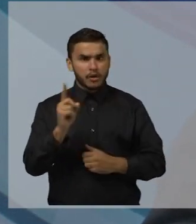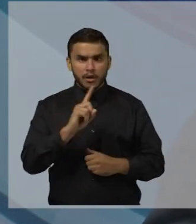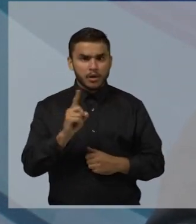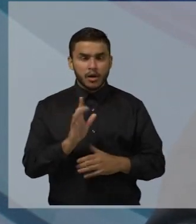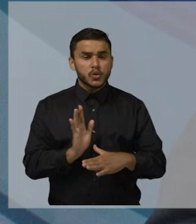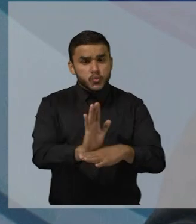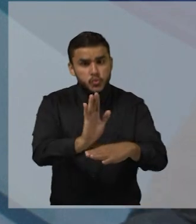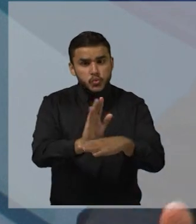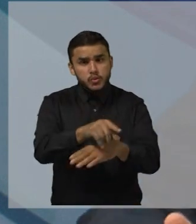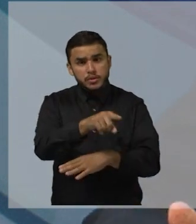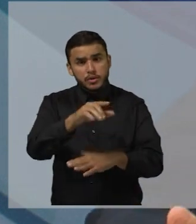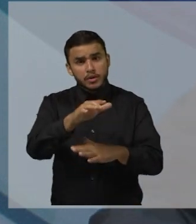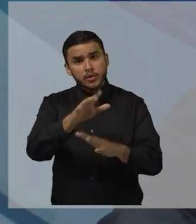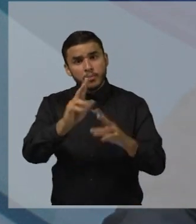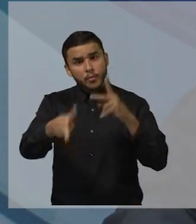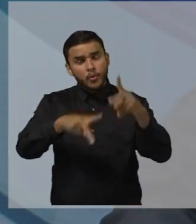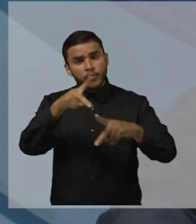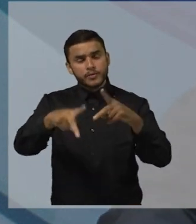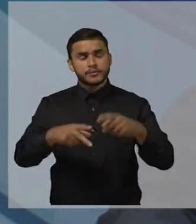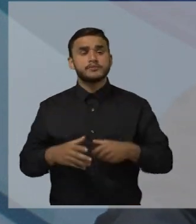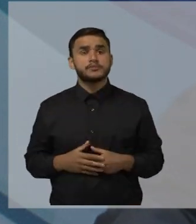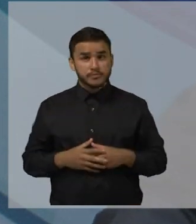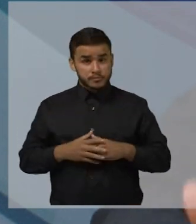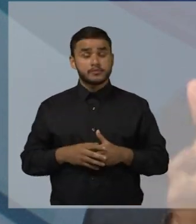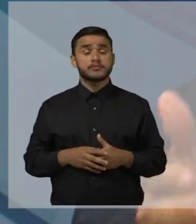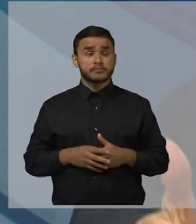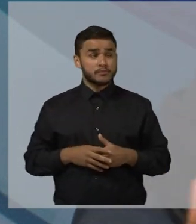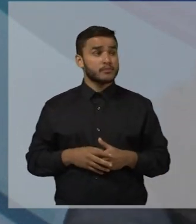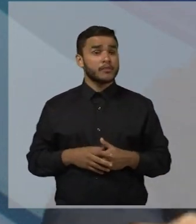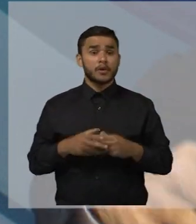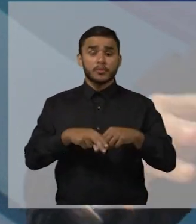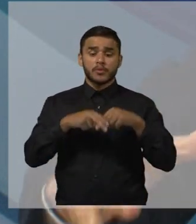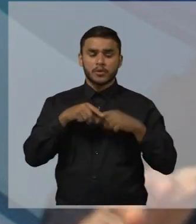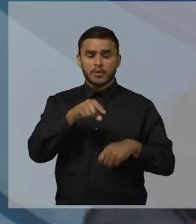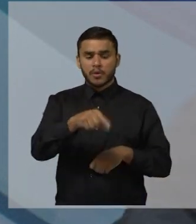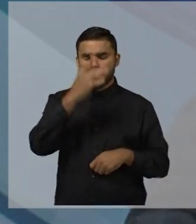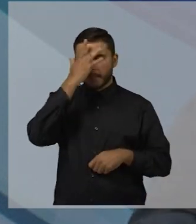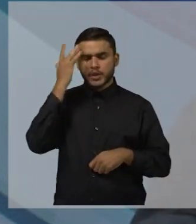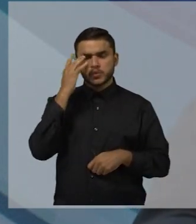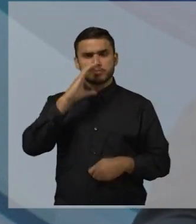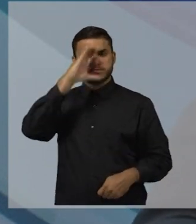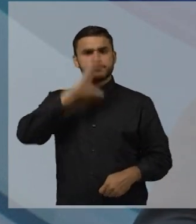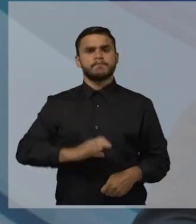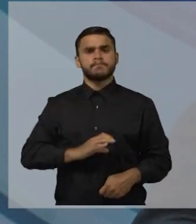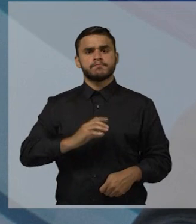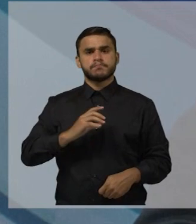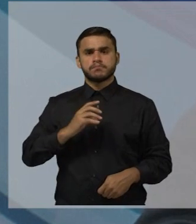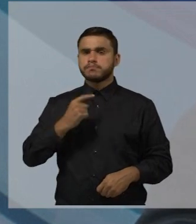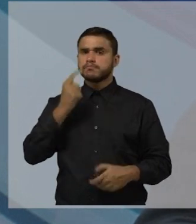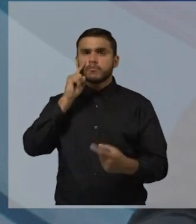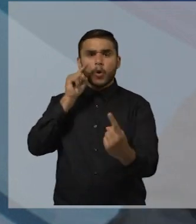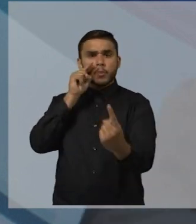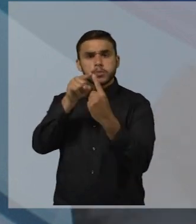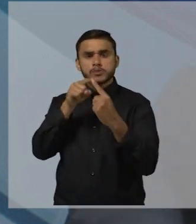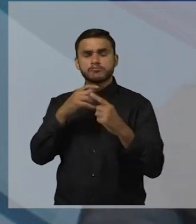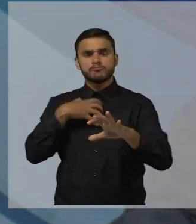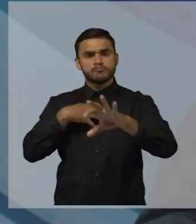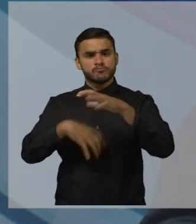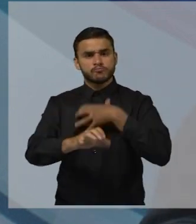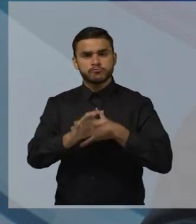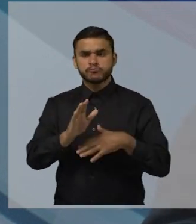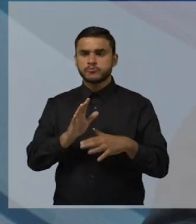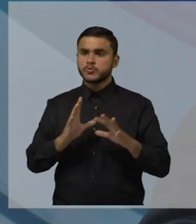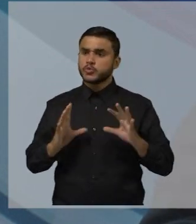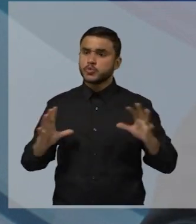Primeiro, porque não conseguimos formar líderes, homens com visão de interesse público, do melhor para